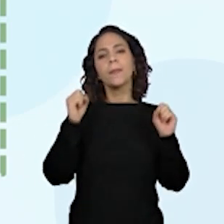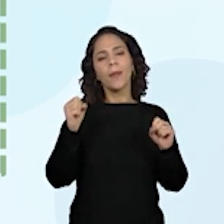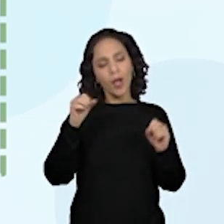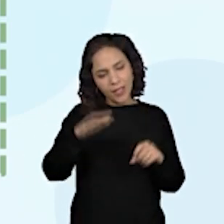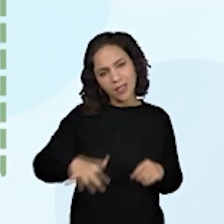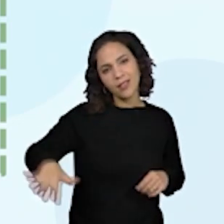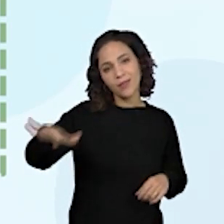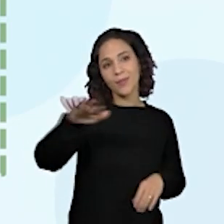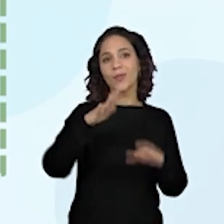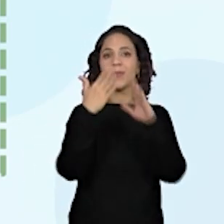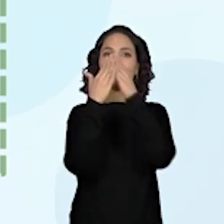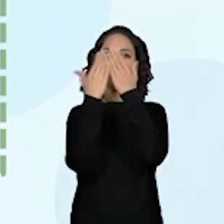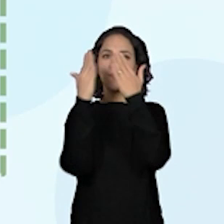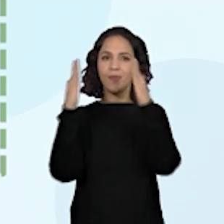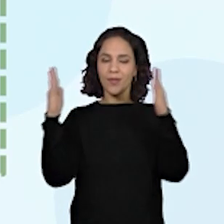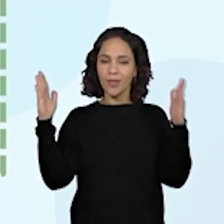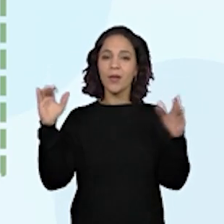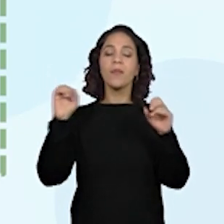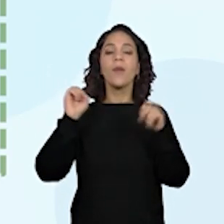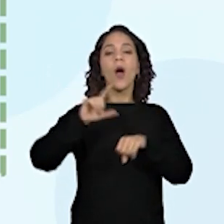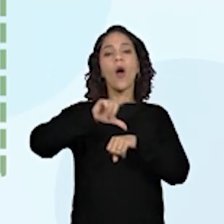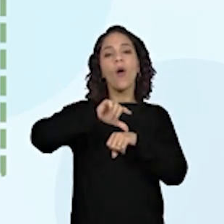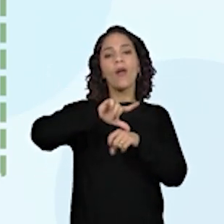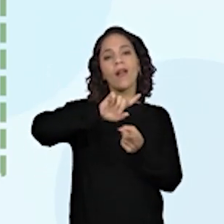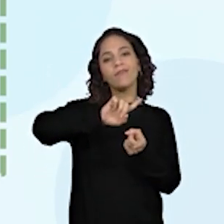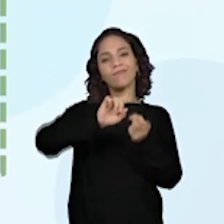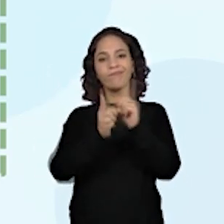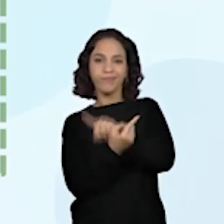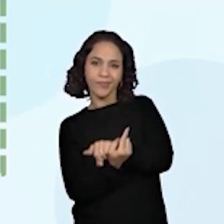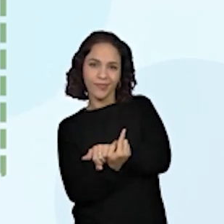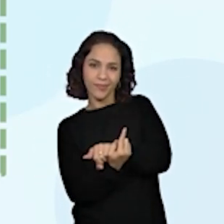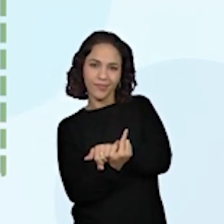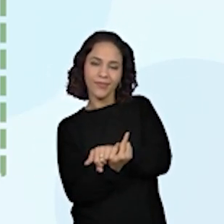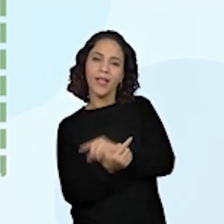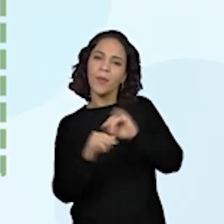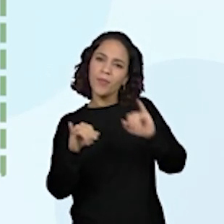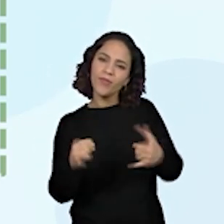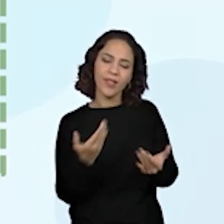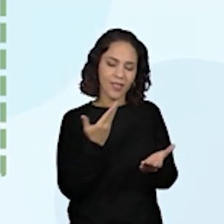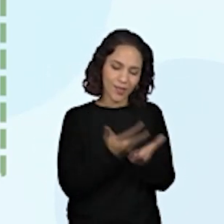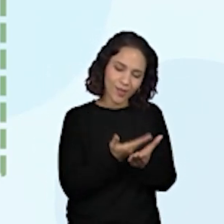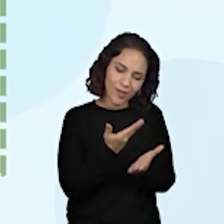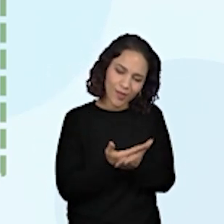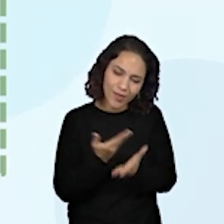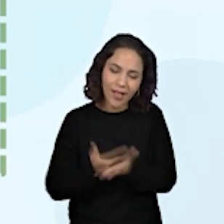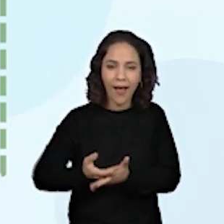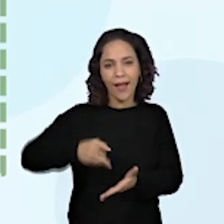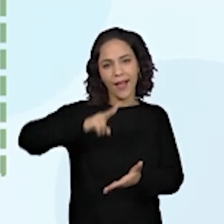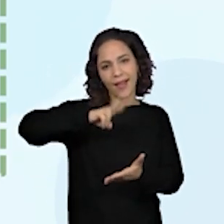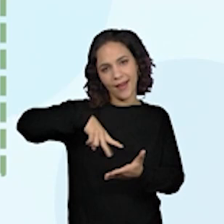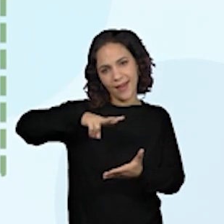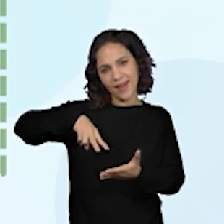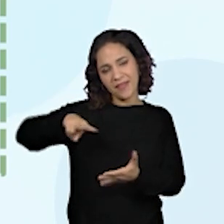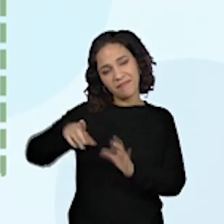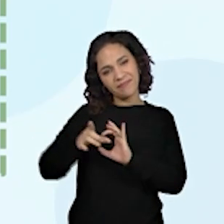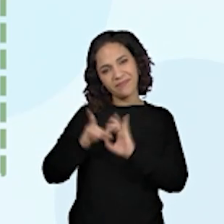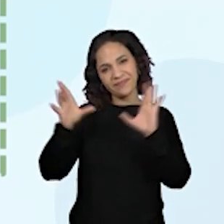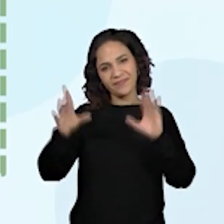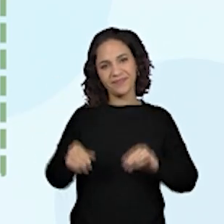da biblioteca no contraturno para leituras e estudos.